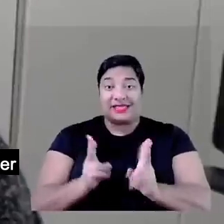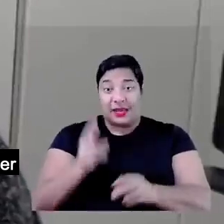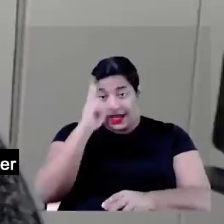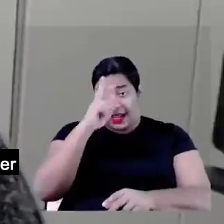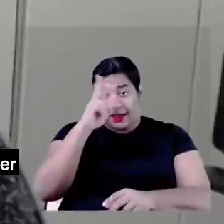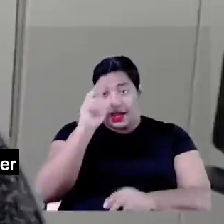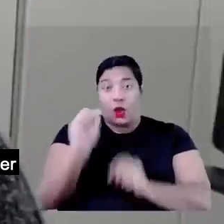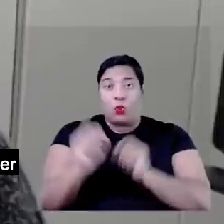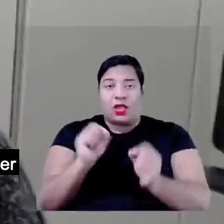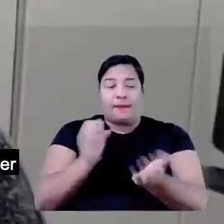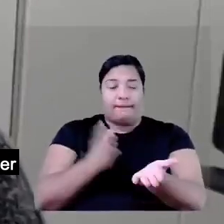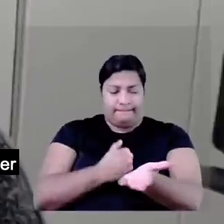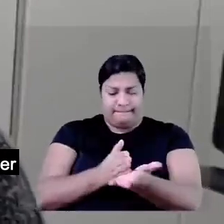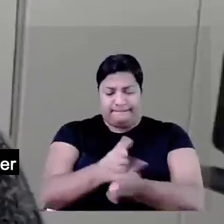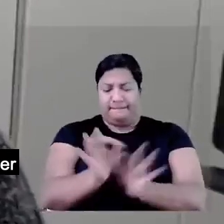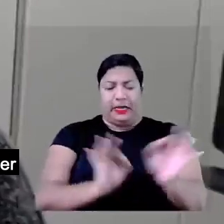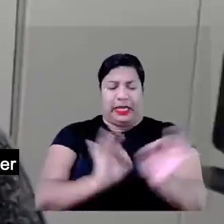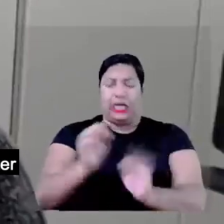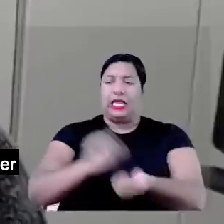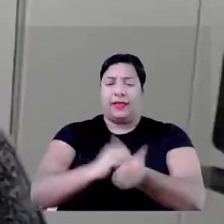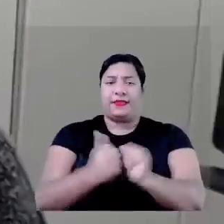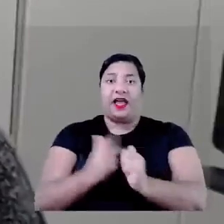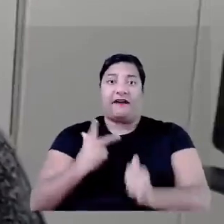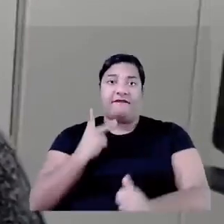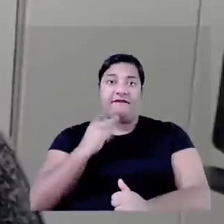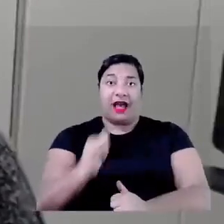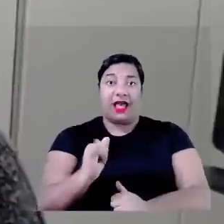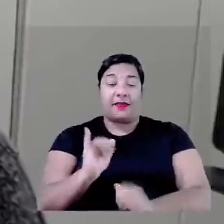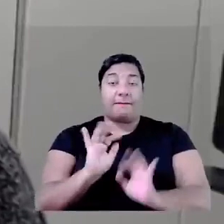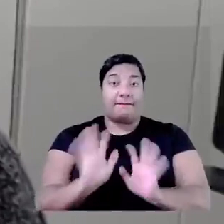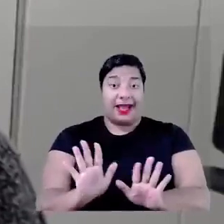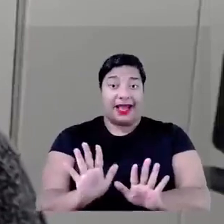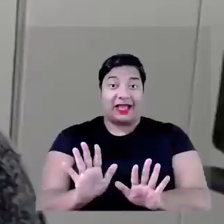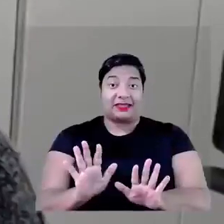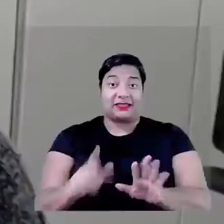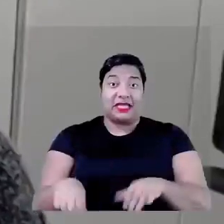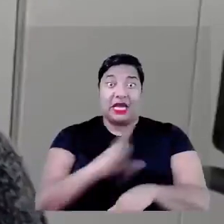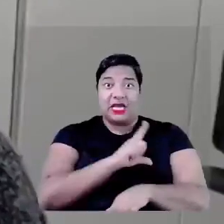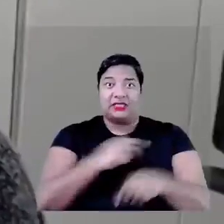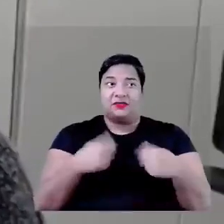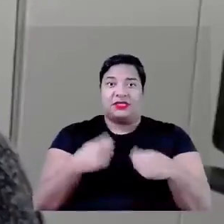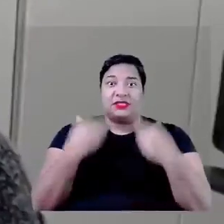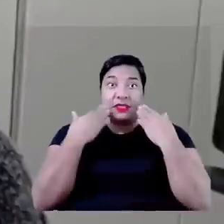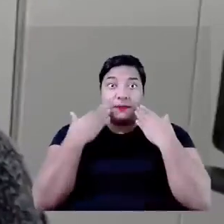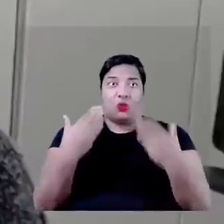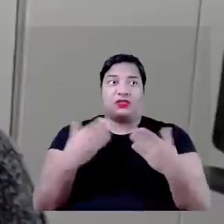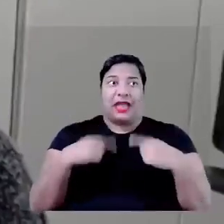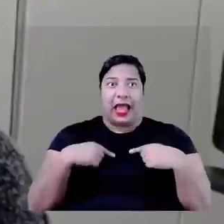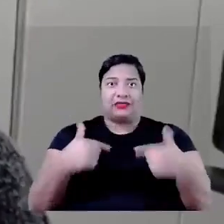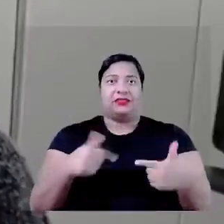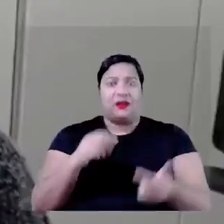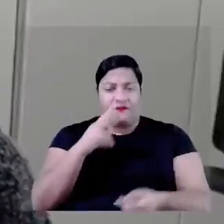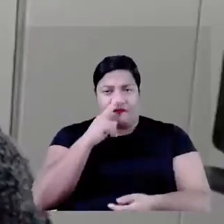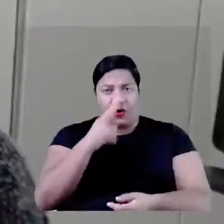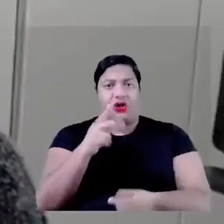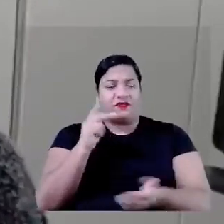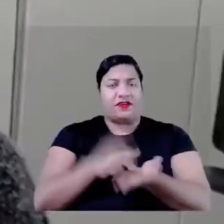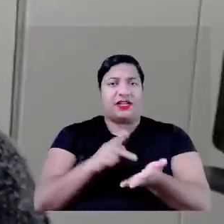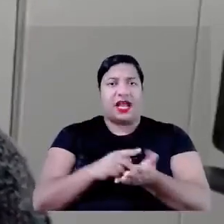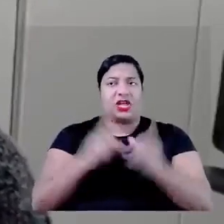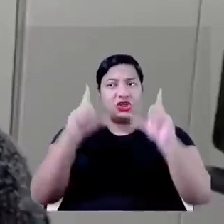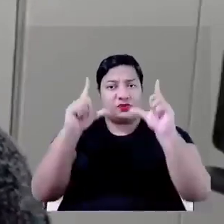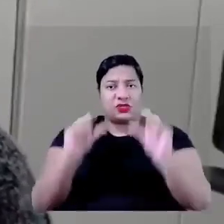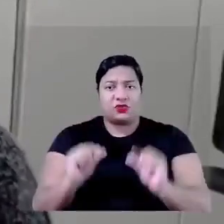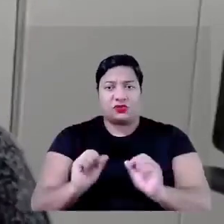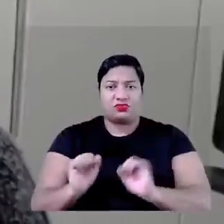traçar planos para adaptação, a gente precisa fazer ações muito fortes no sentido de reduzir as emissões, né, a